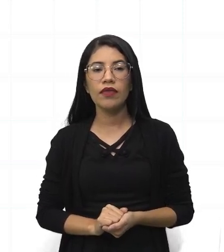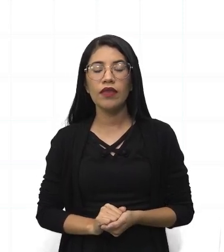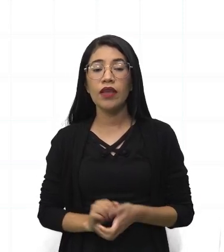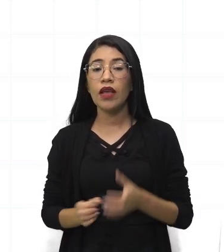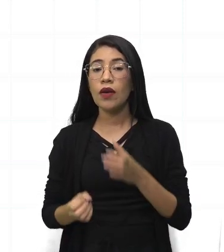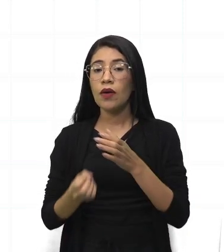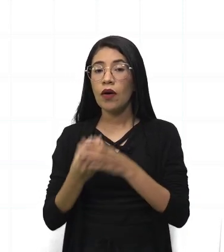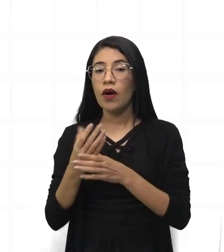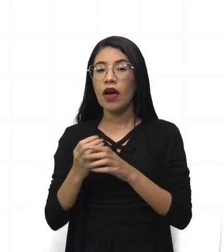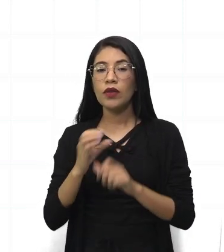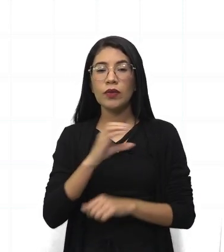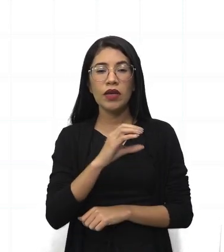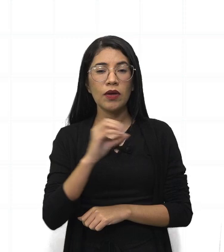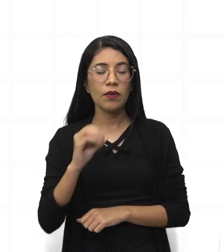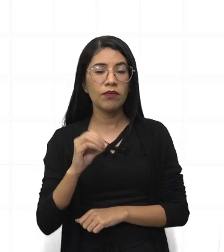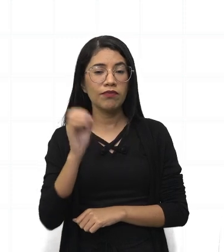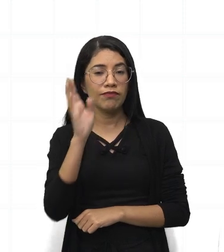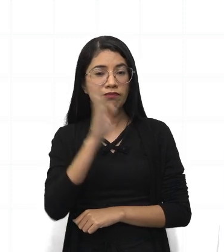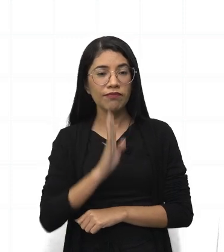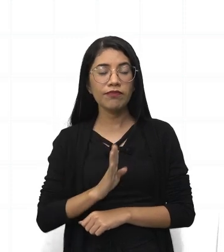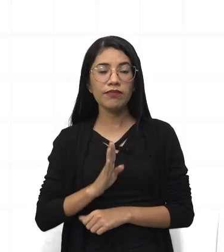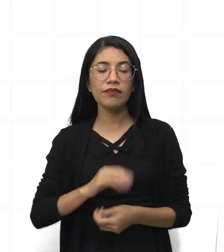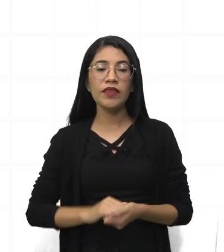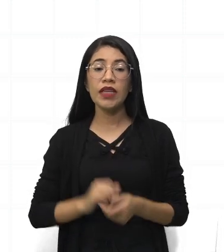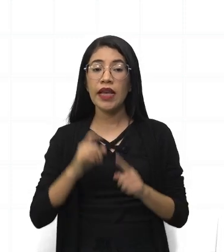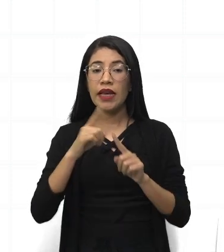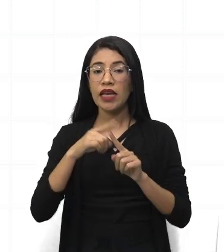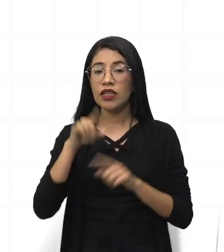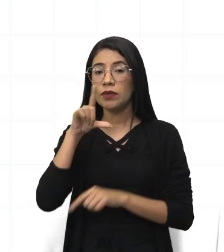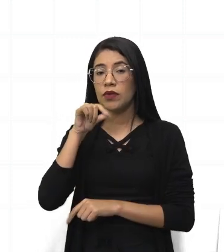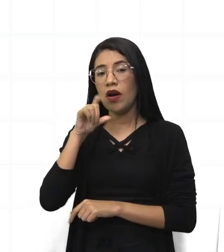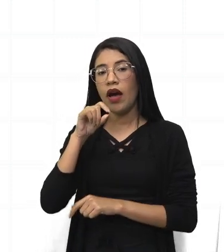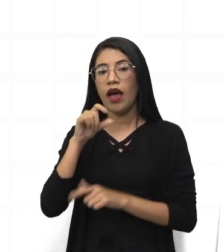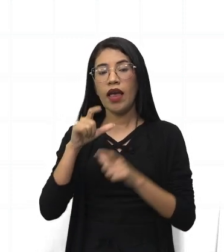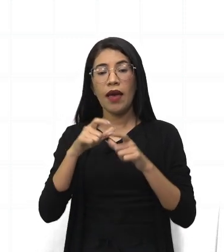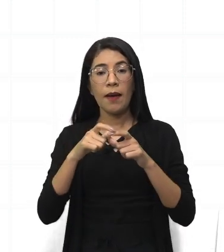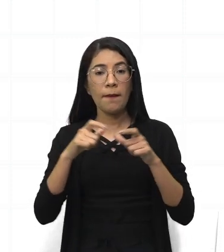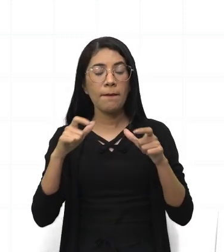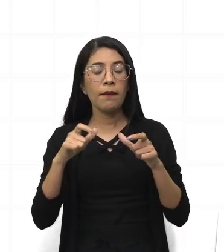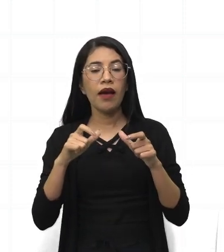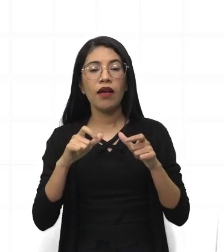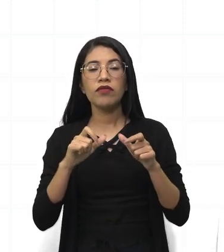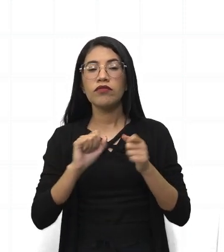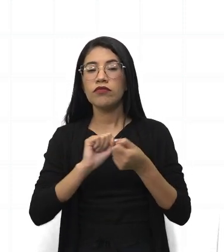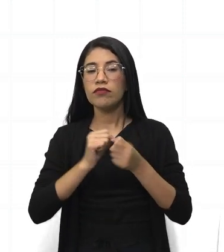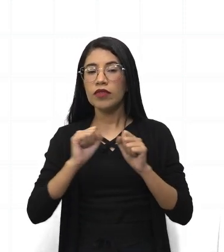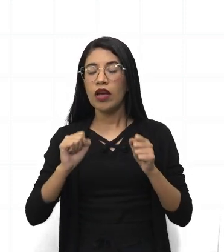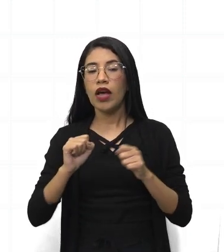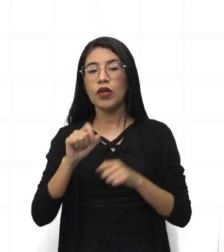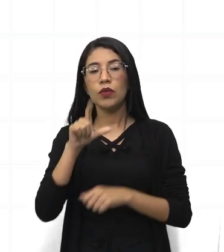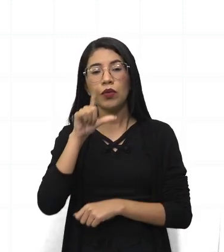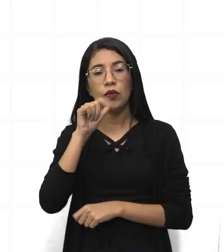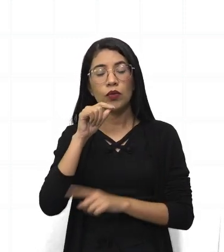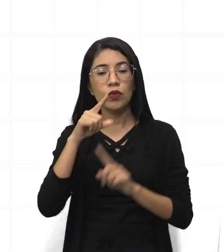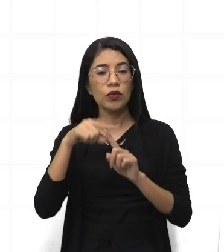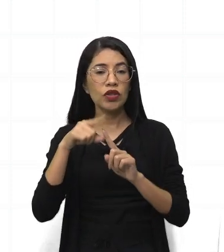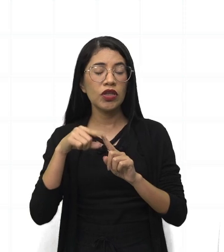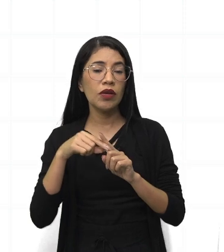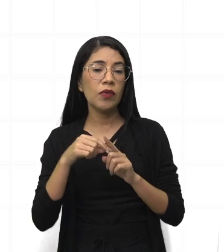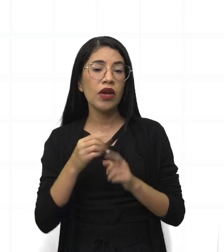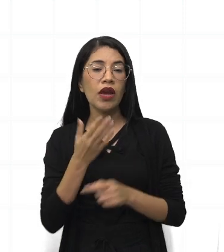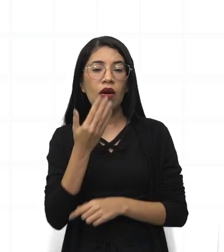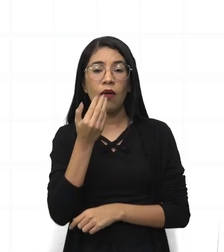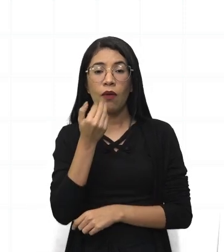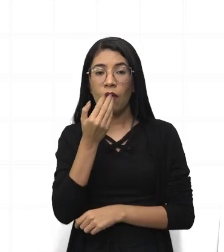Originária do centro-oeste brasileiro, a espécie é a maior entre todos os tucanos e tem um apetite